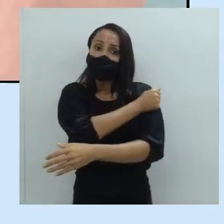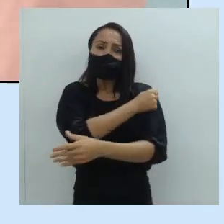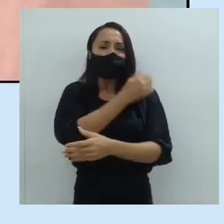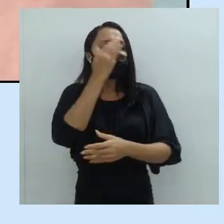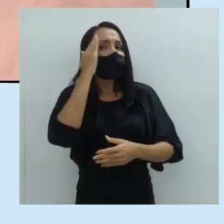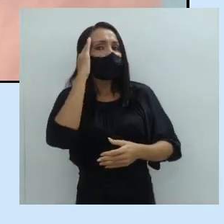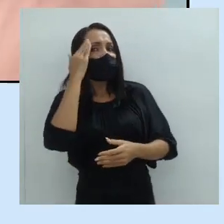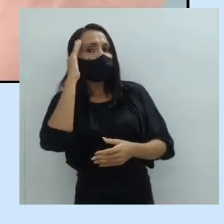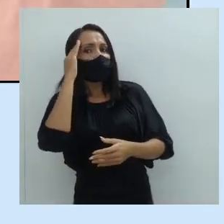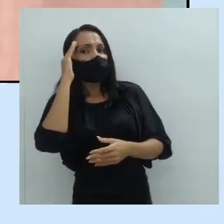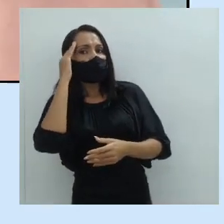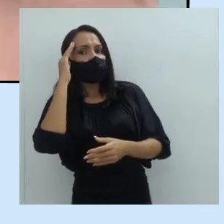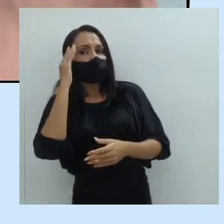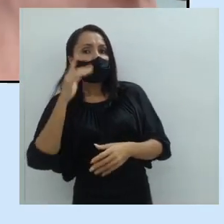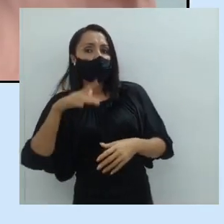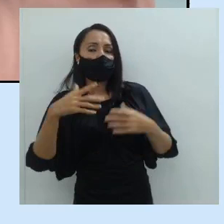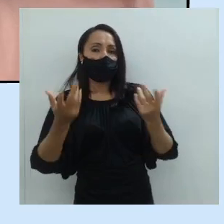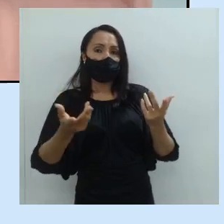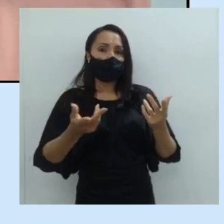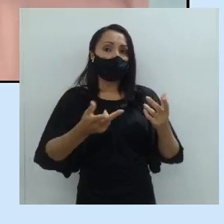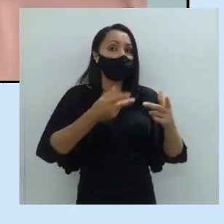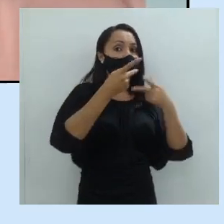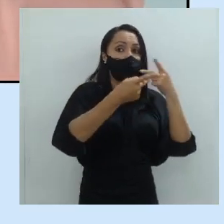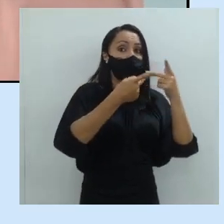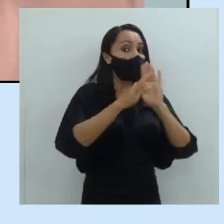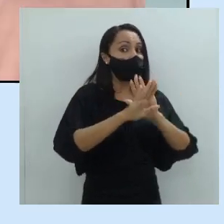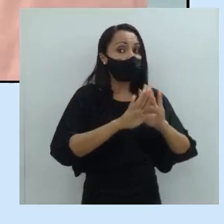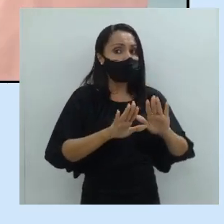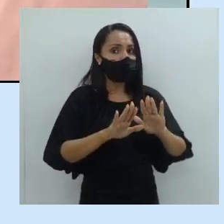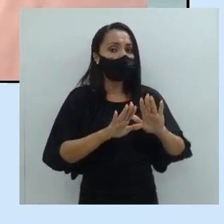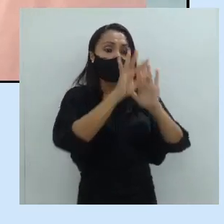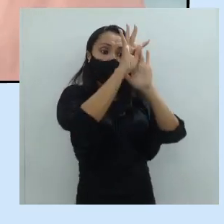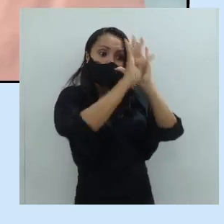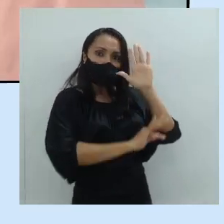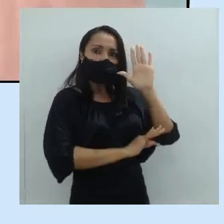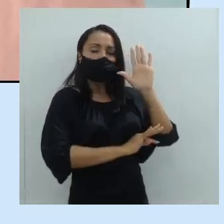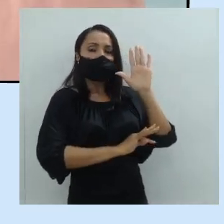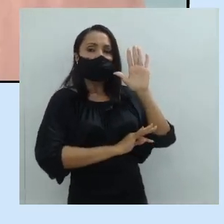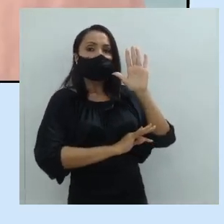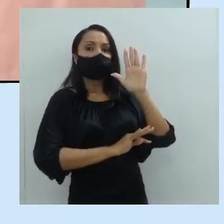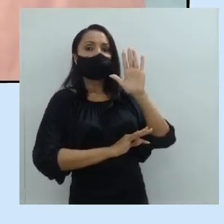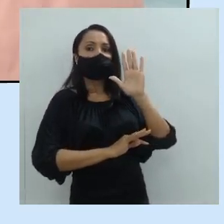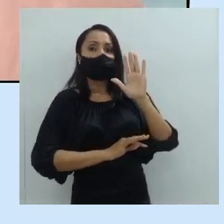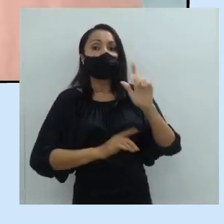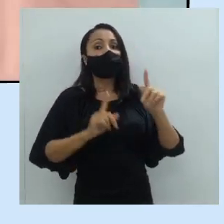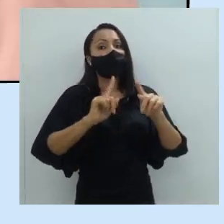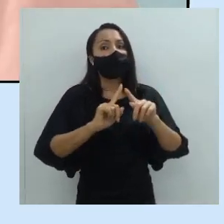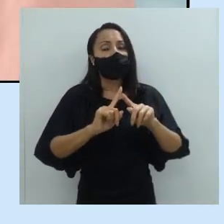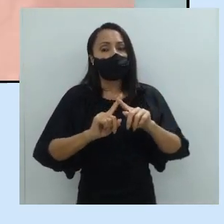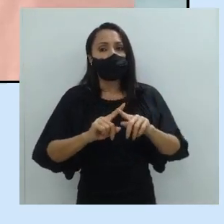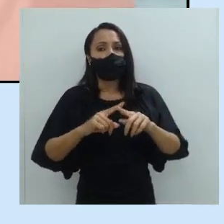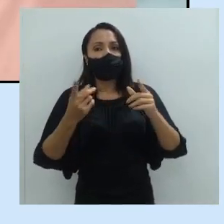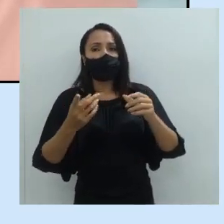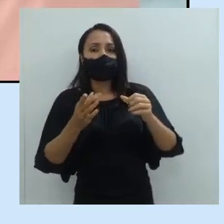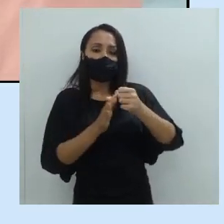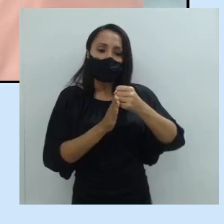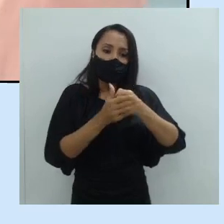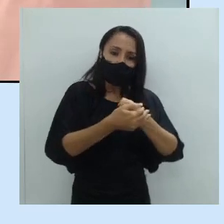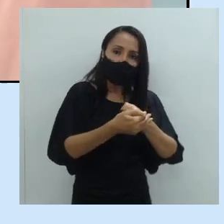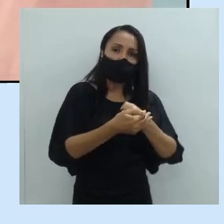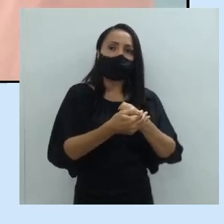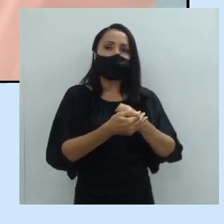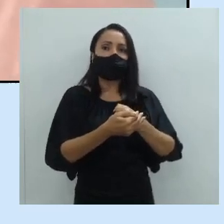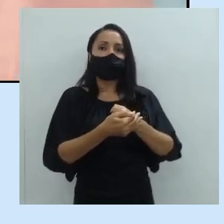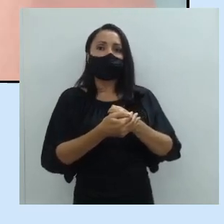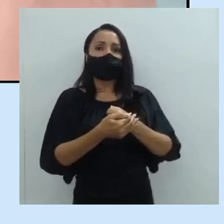entender o que não está dito no texto, certo? Aliás, ele está dito, mas de forma implícita. Quando